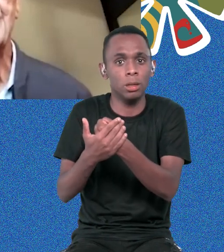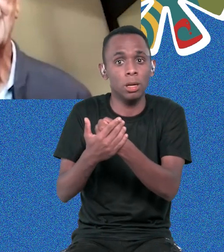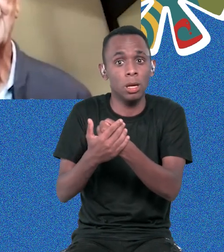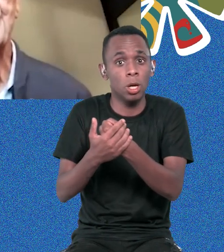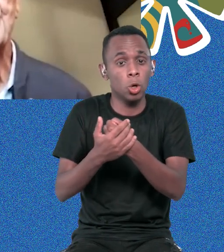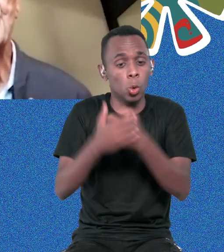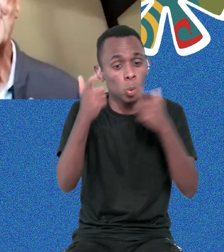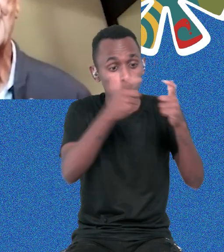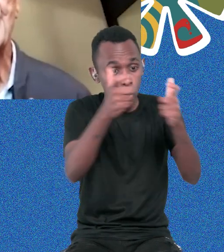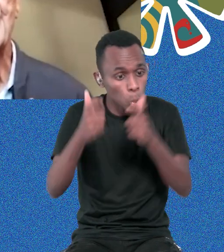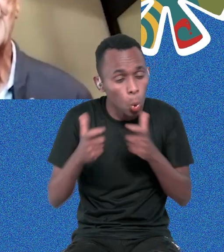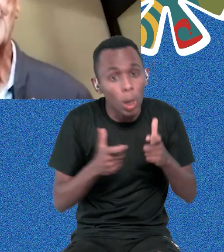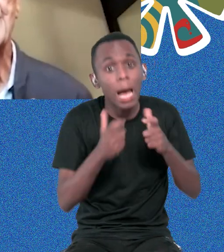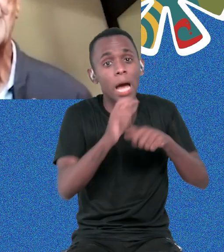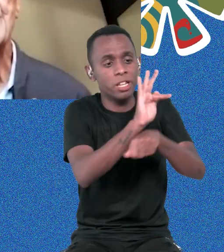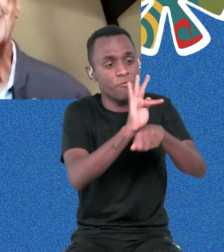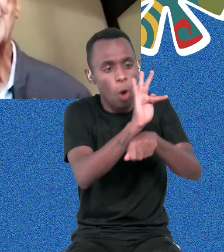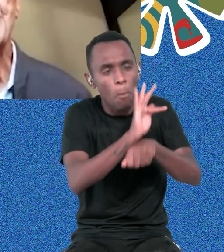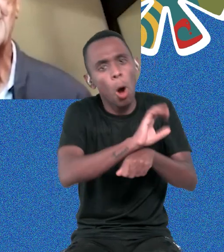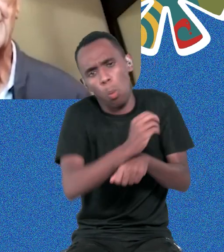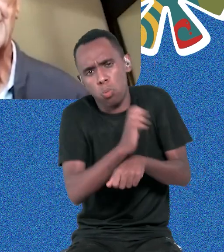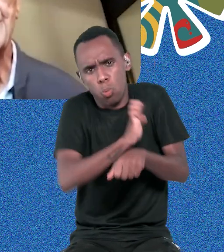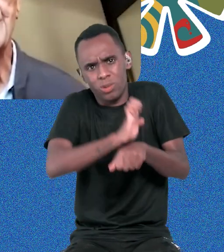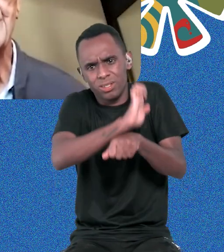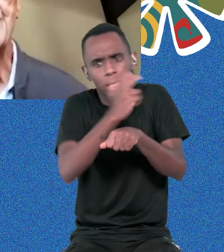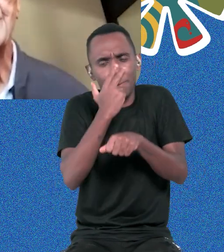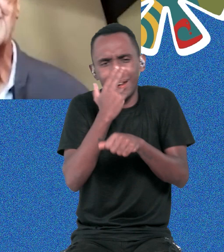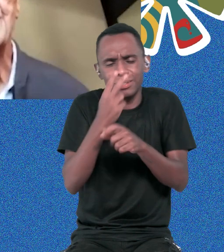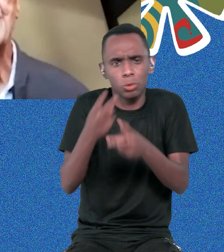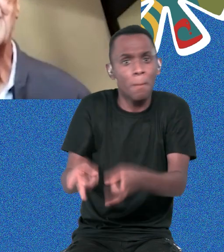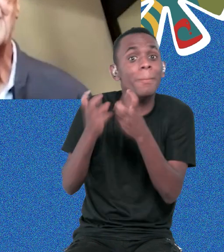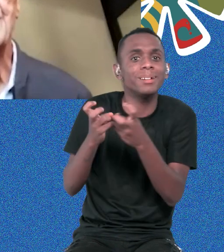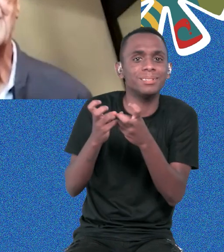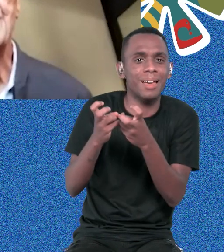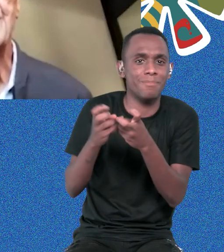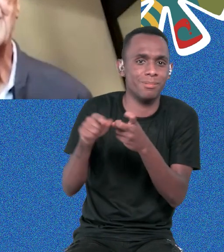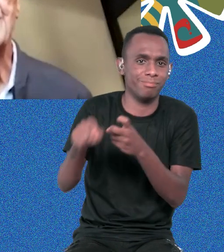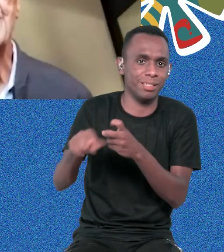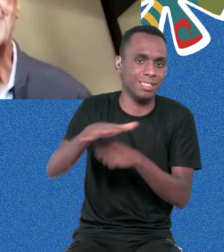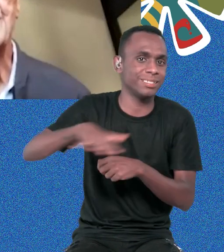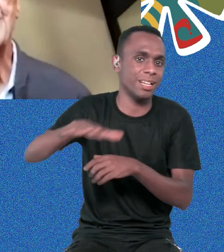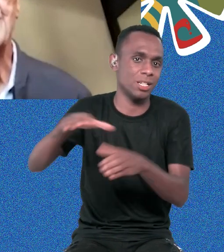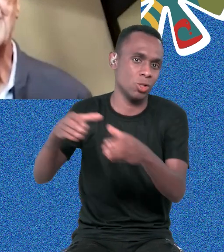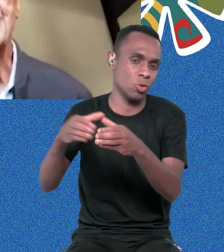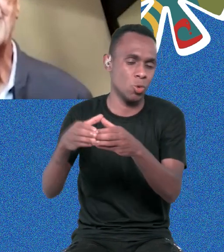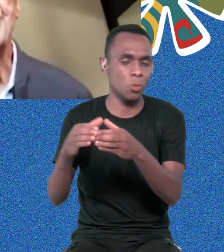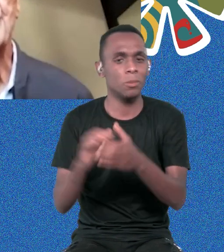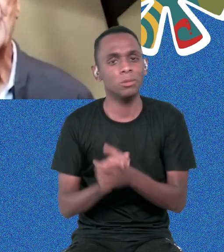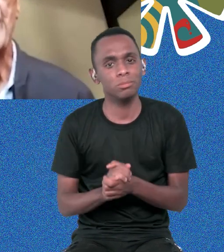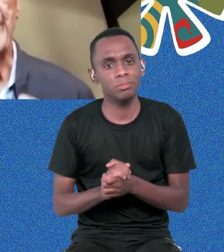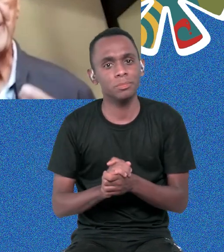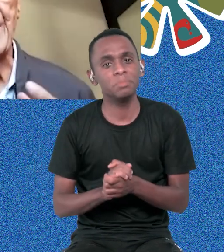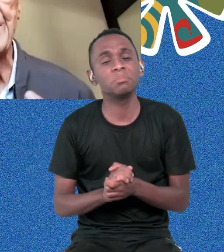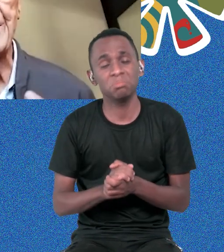pelos espaços formais ou pelo próprio Estado e as próprias políticas públicas.